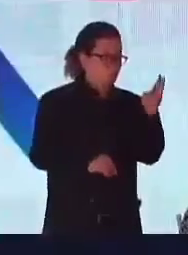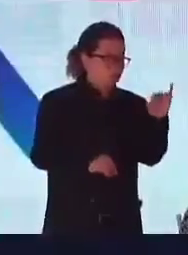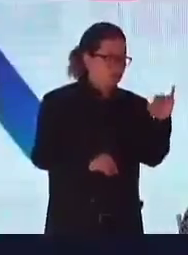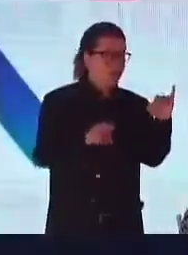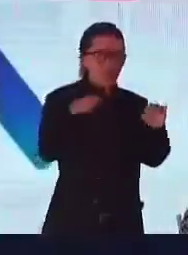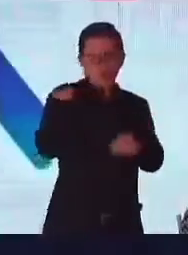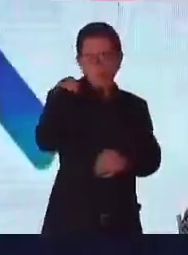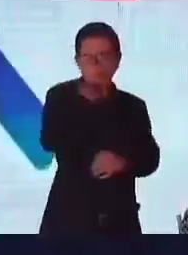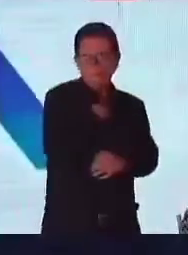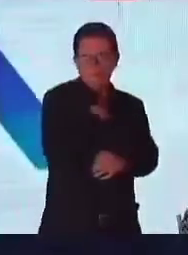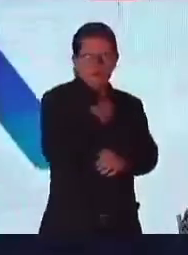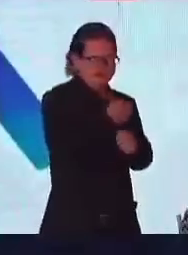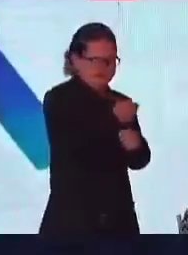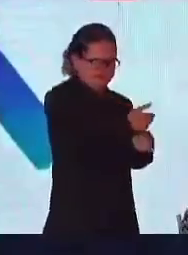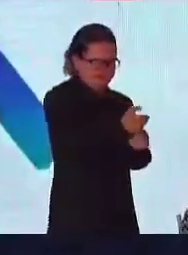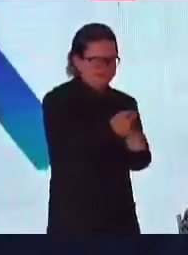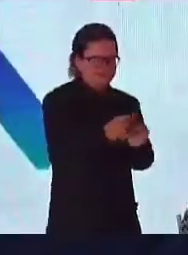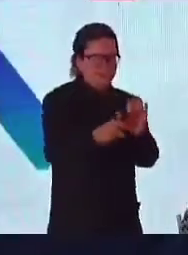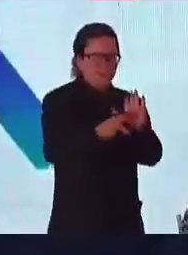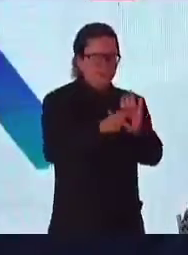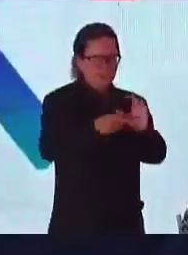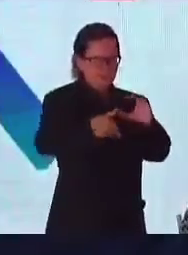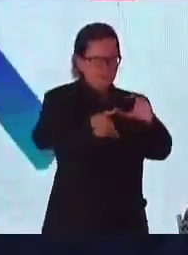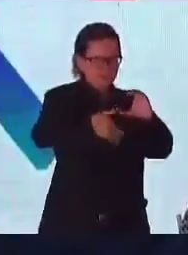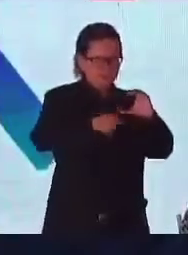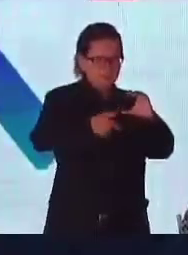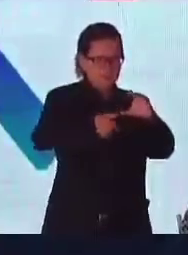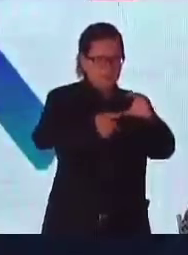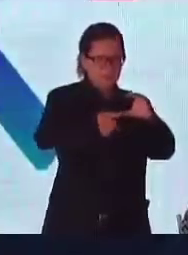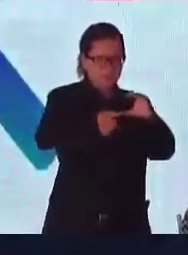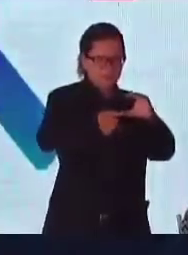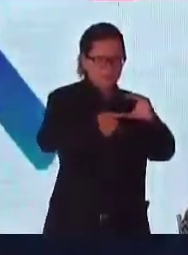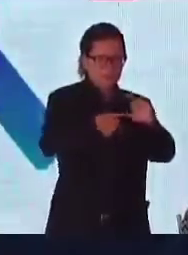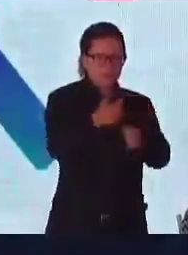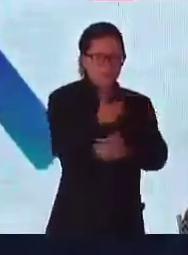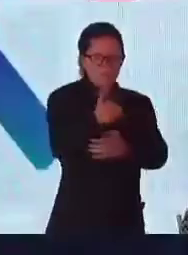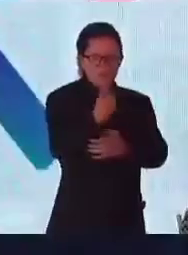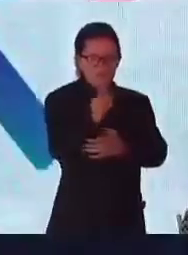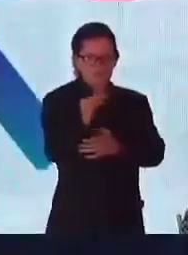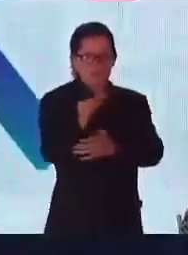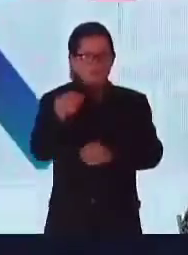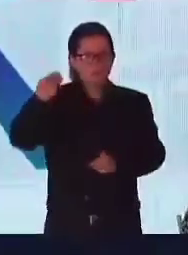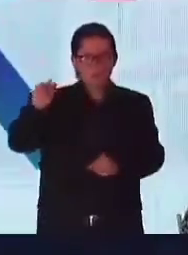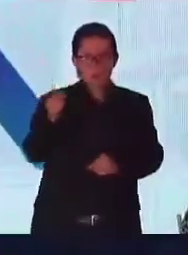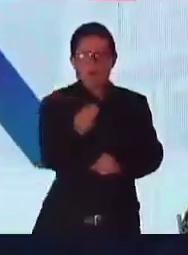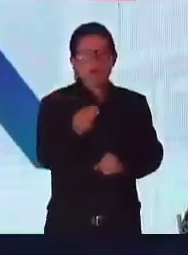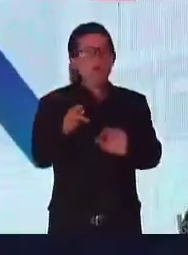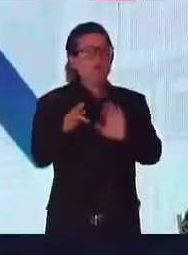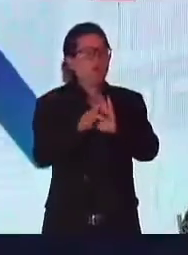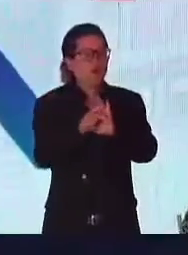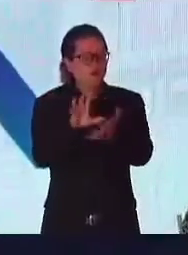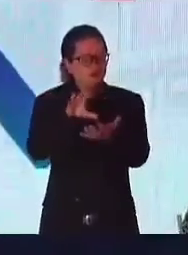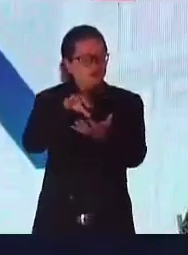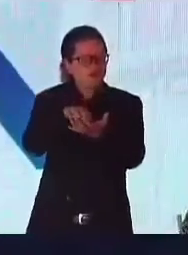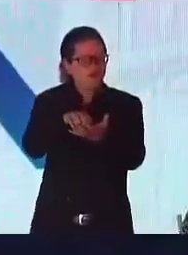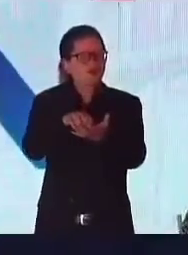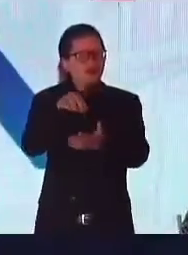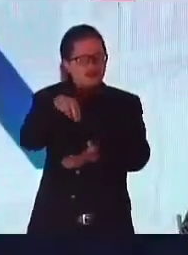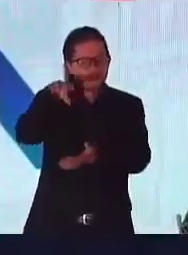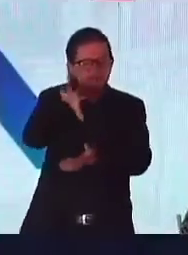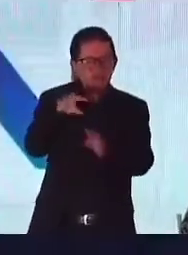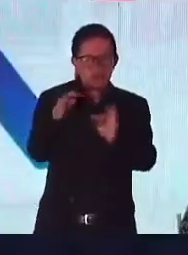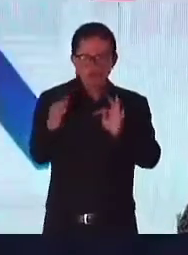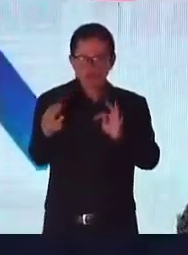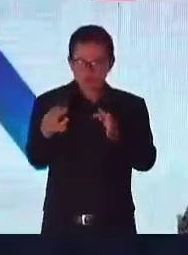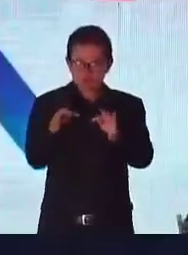bolsas do CNPq, e 600 milhões que estava do Fundo Nacional de Desenvolvimento Científico e Tecnológico, que iria